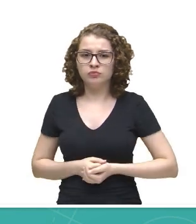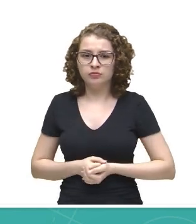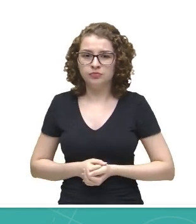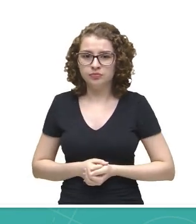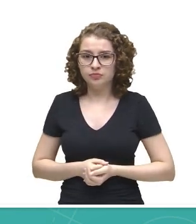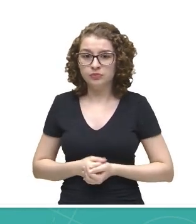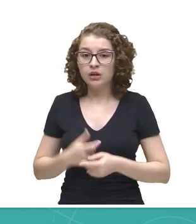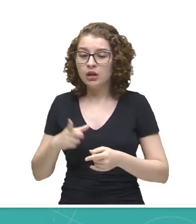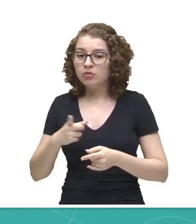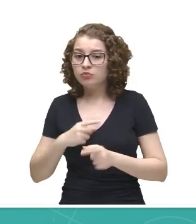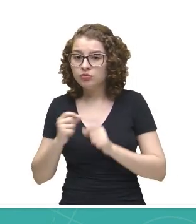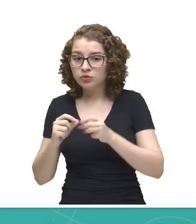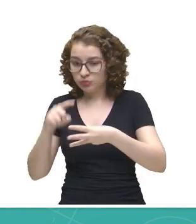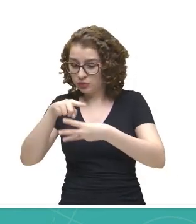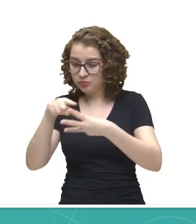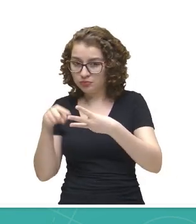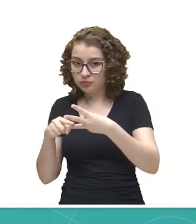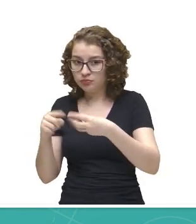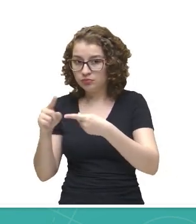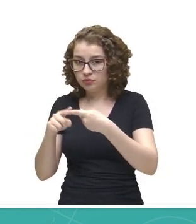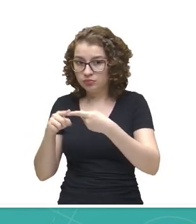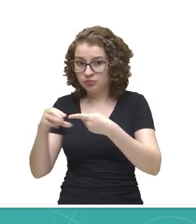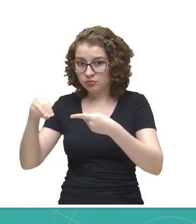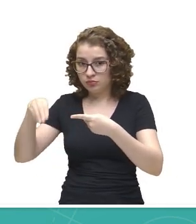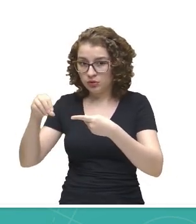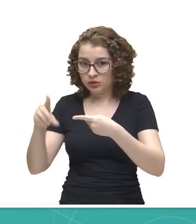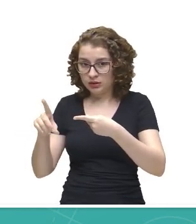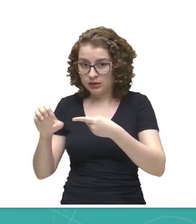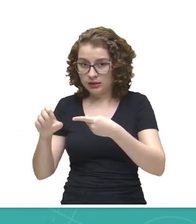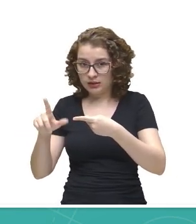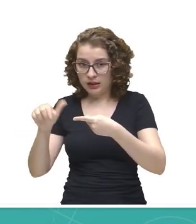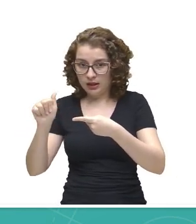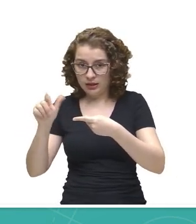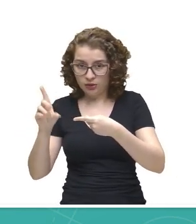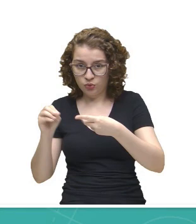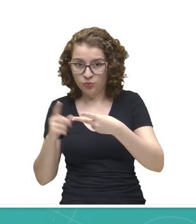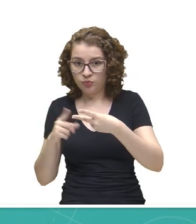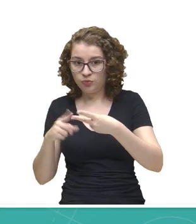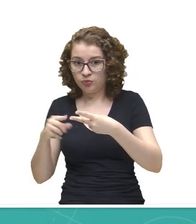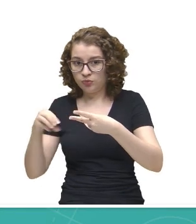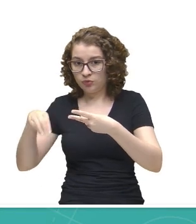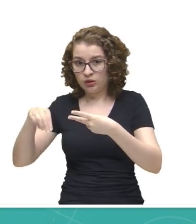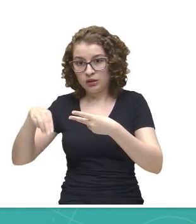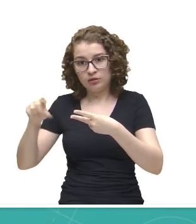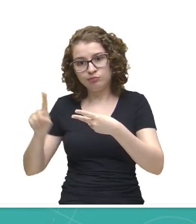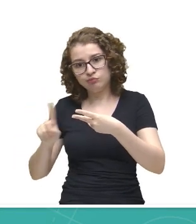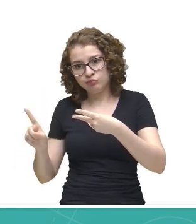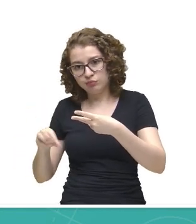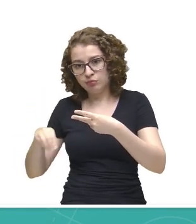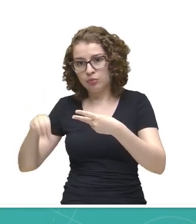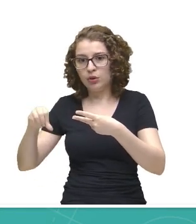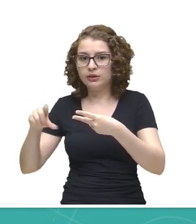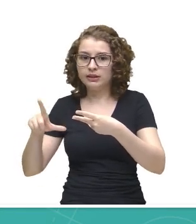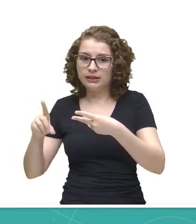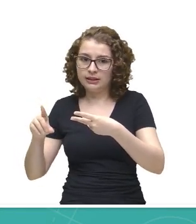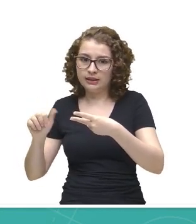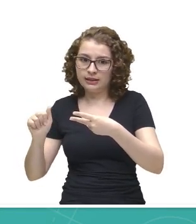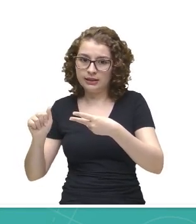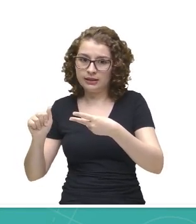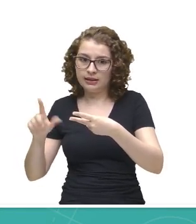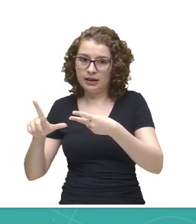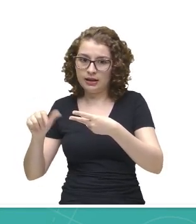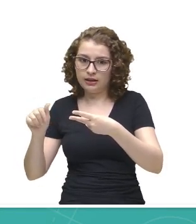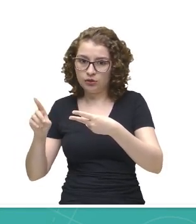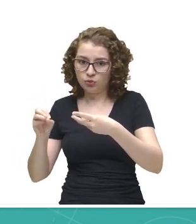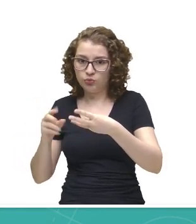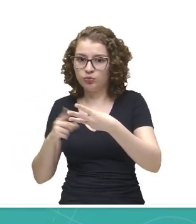pode ser de 3 tipos, o modelado, o não modelado e o fibroso, tá bom? Então essa daí é a resposta da